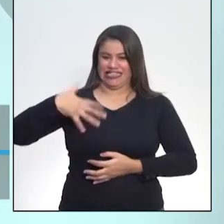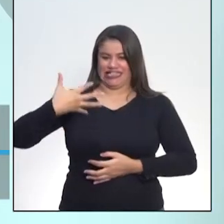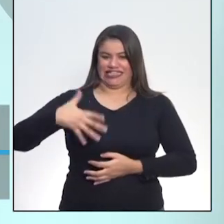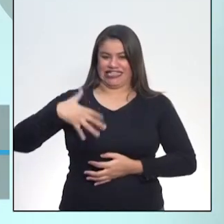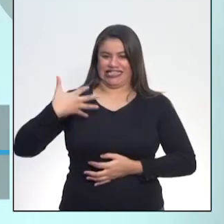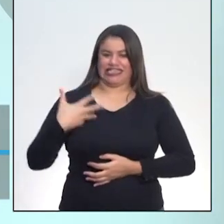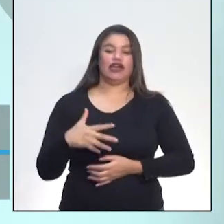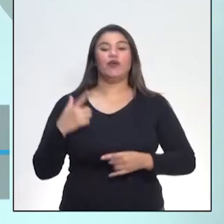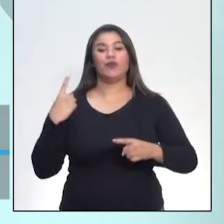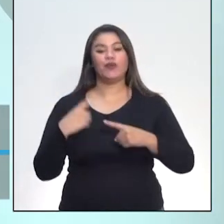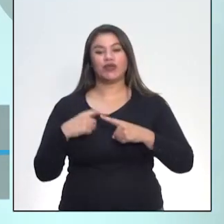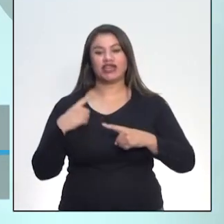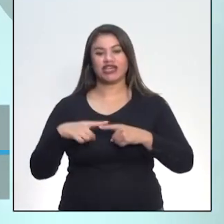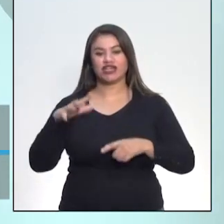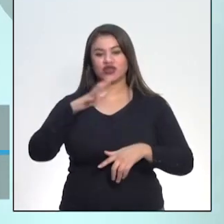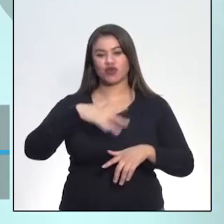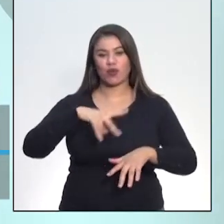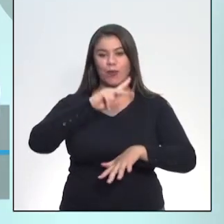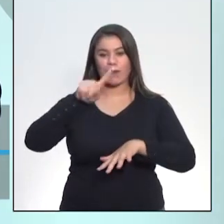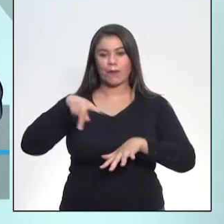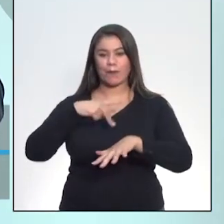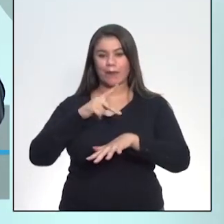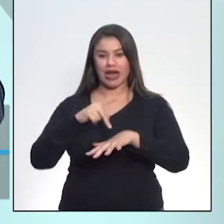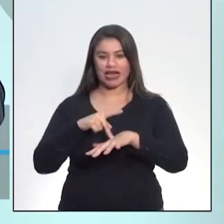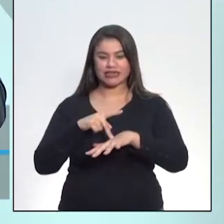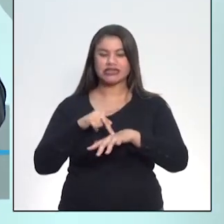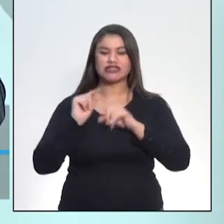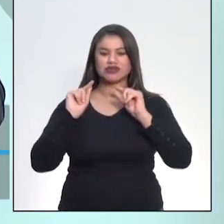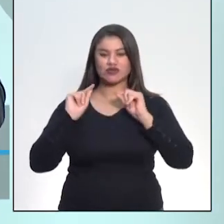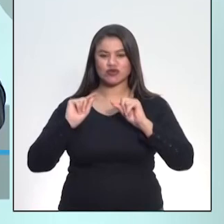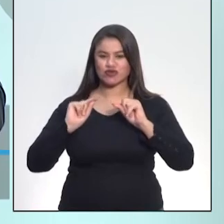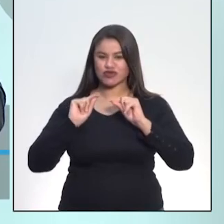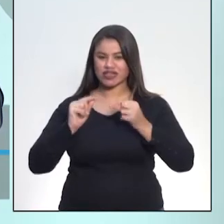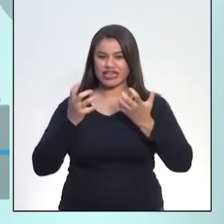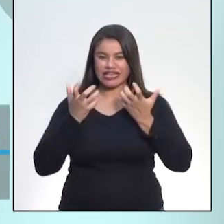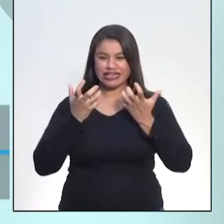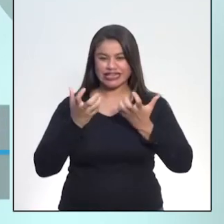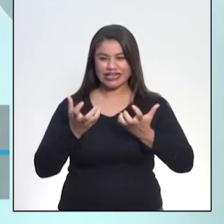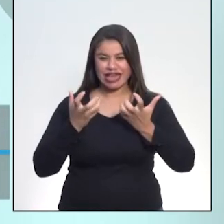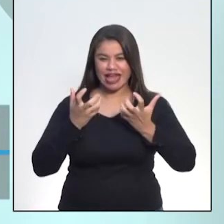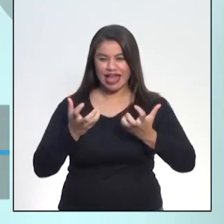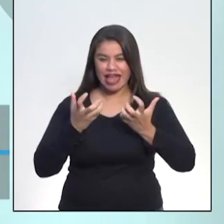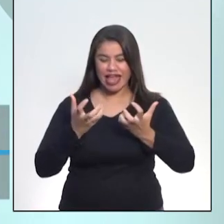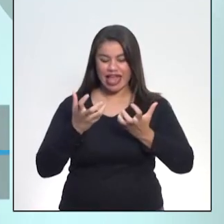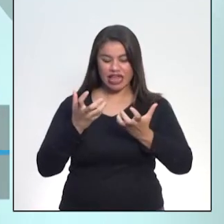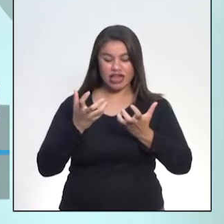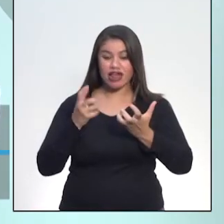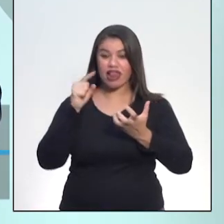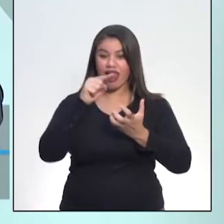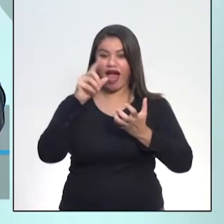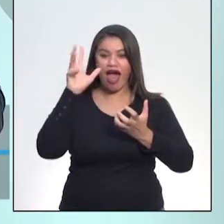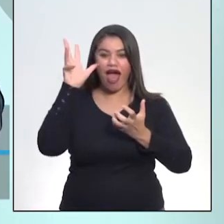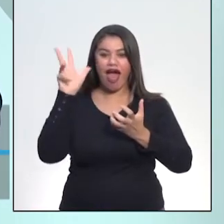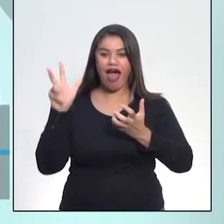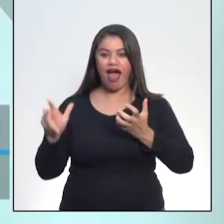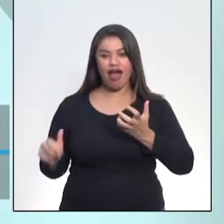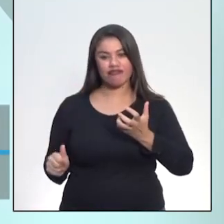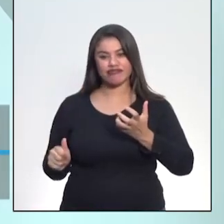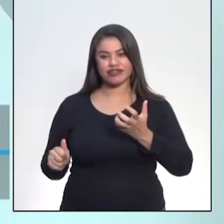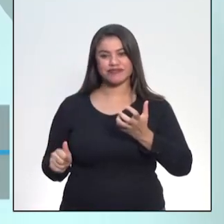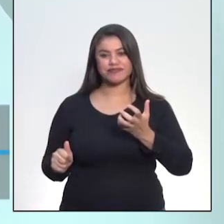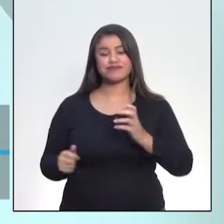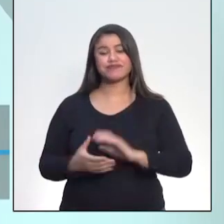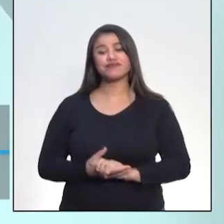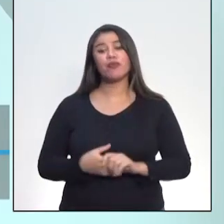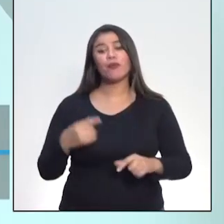todos esses países da Europa, eles querem um pedaço da África. E isso por quê? Porque